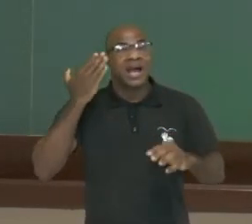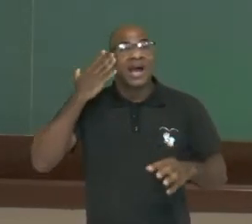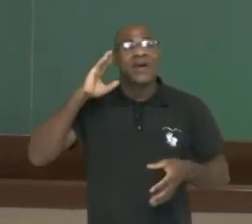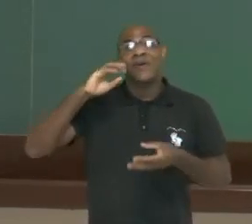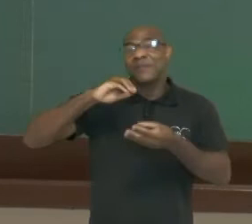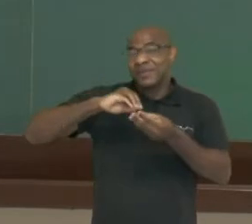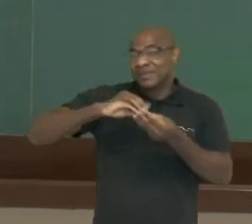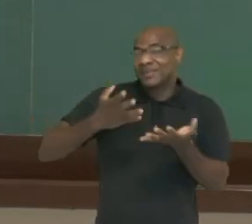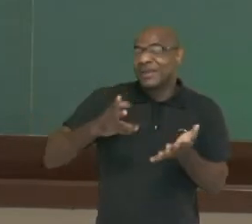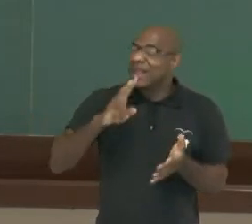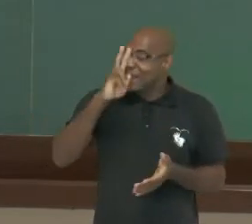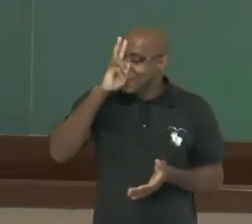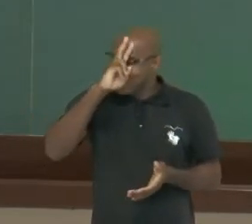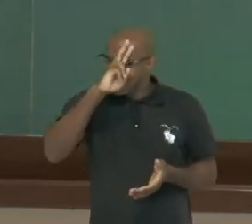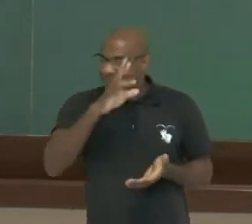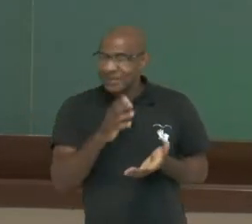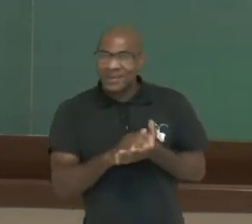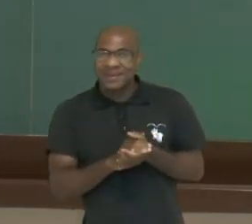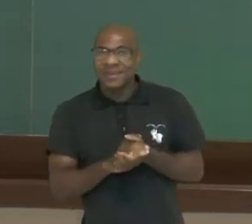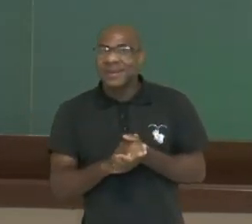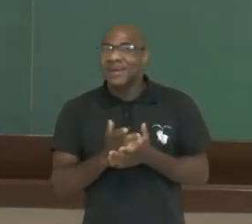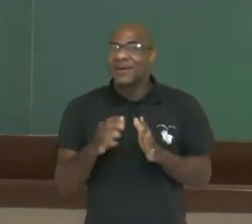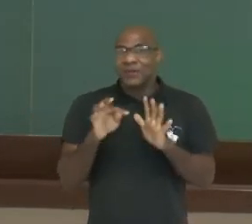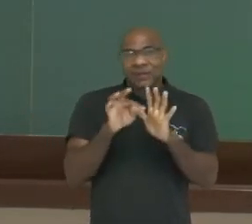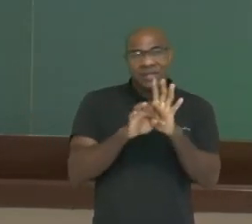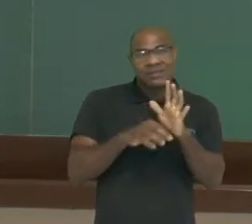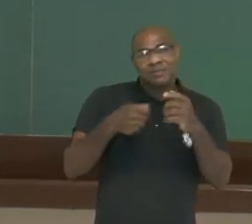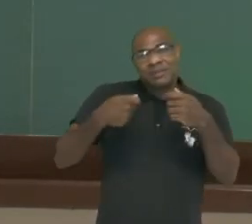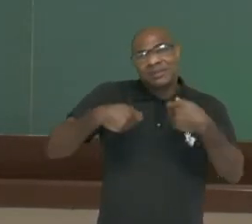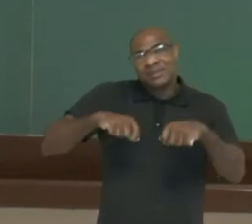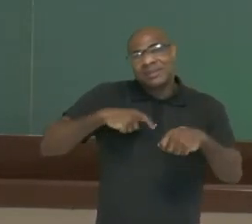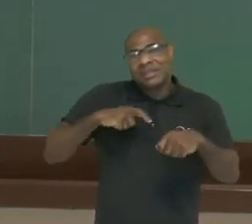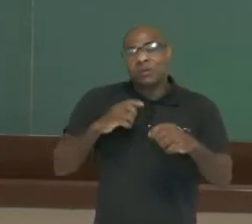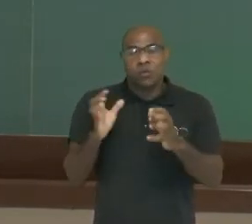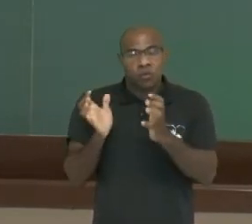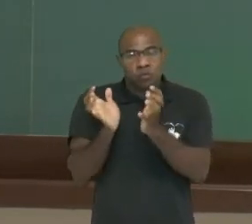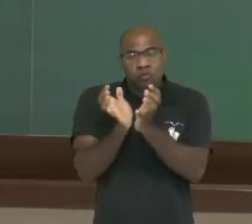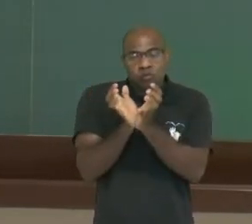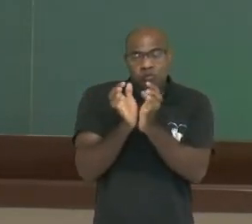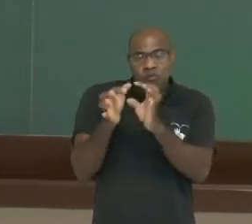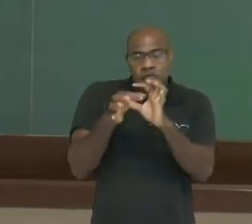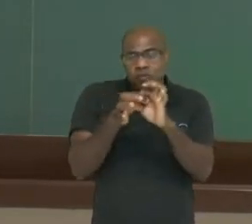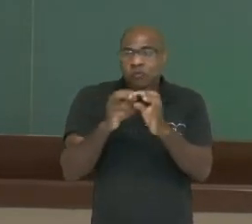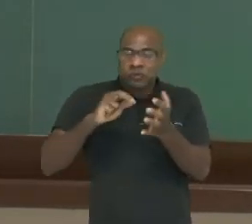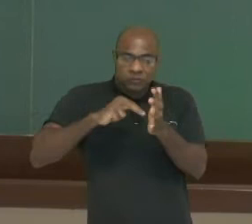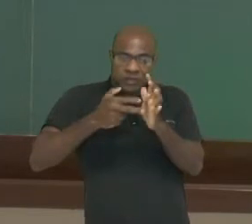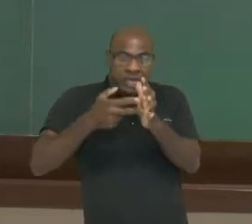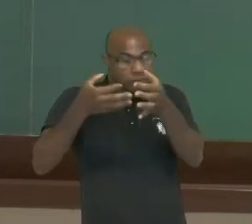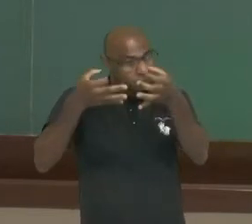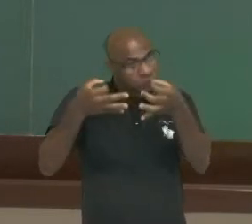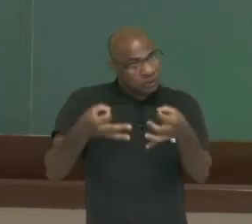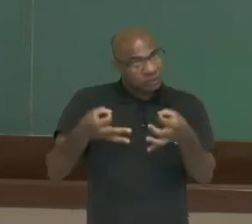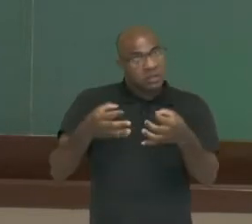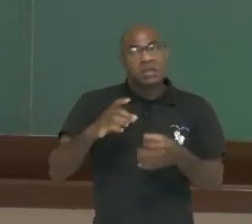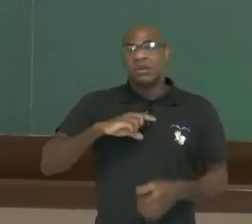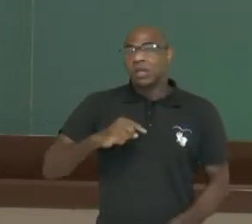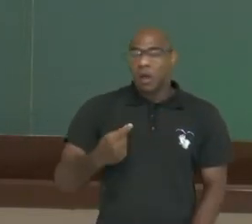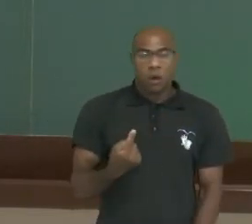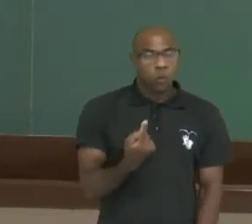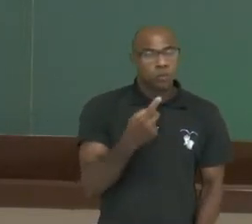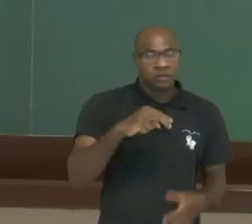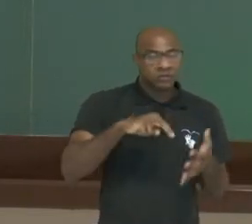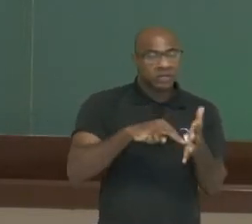compreensão. Lembre-se, um texto ele precisa ter um conjunto de sentidos, não apenas um sentido